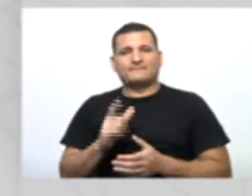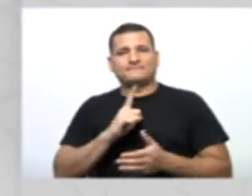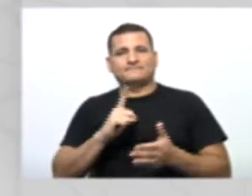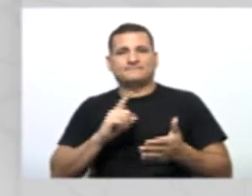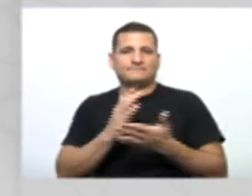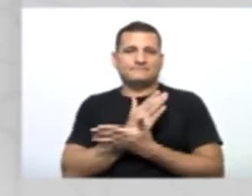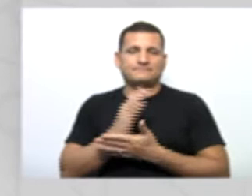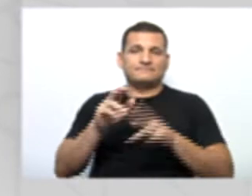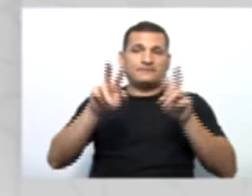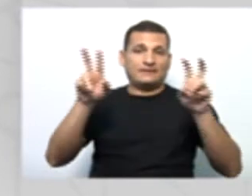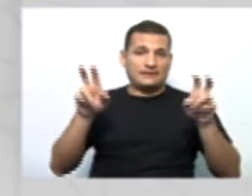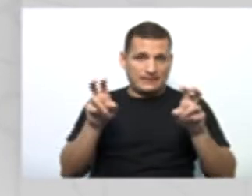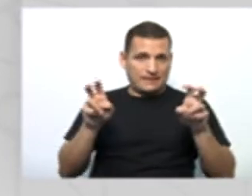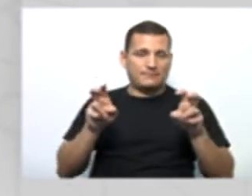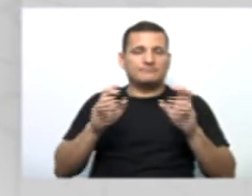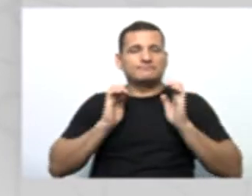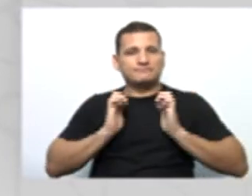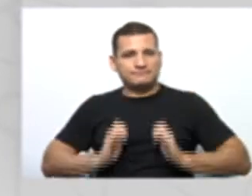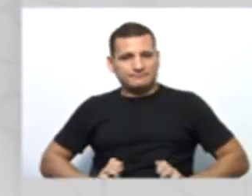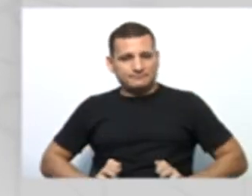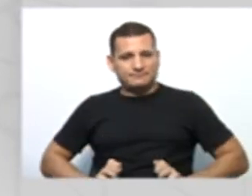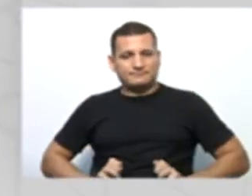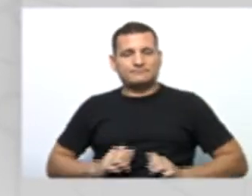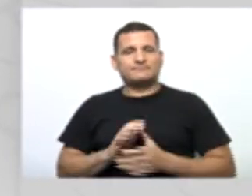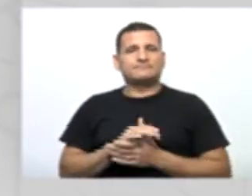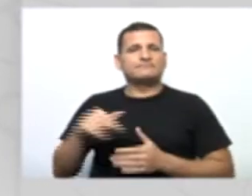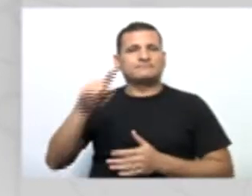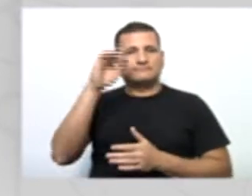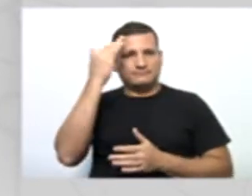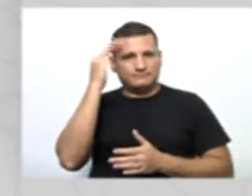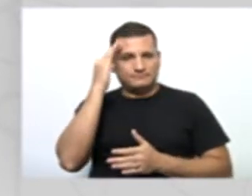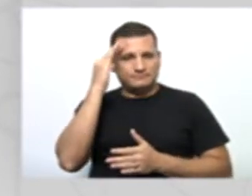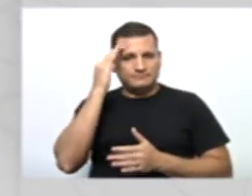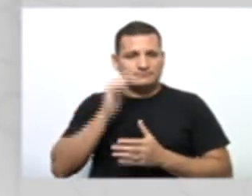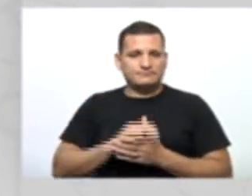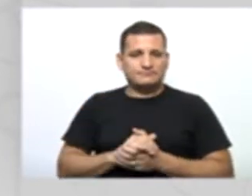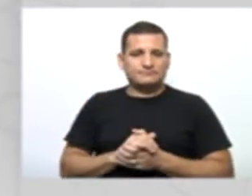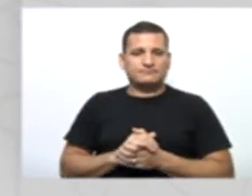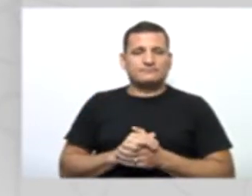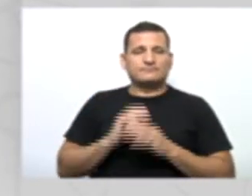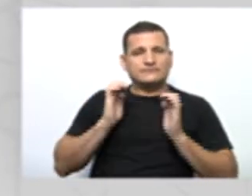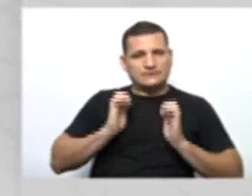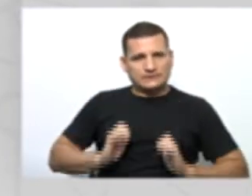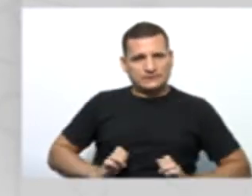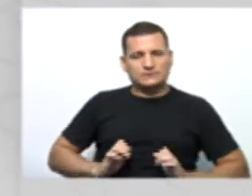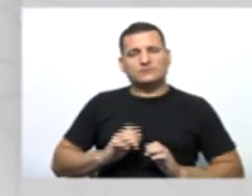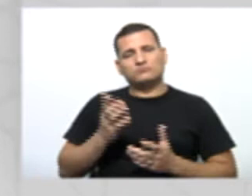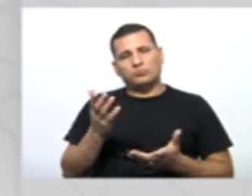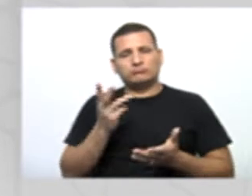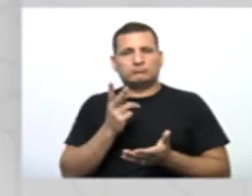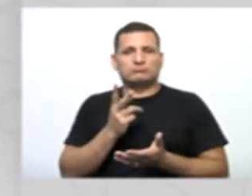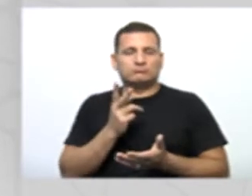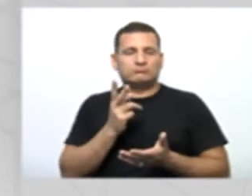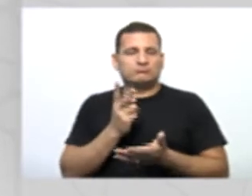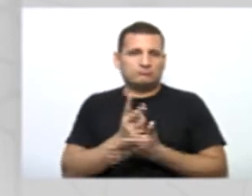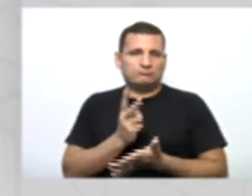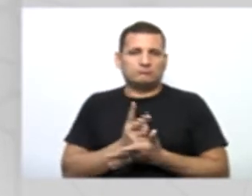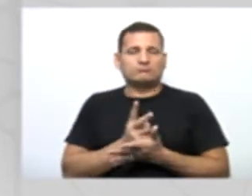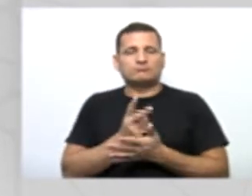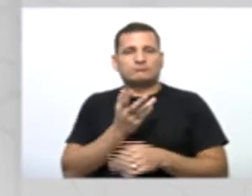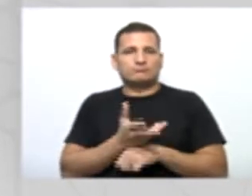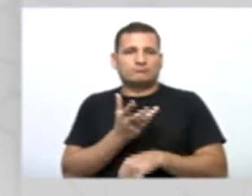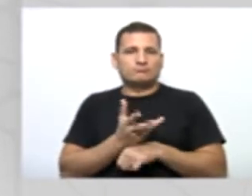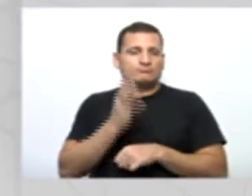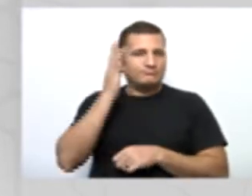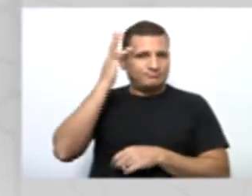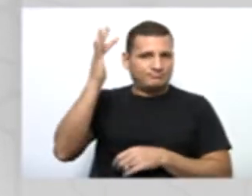temas gerais sobre a ética para que nós possamos compreender. A ética é sempre essa disciplina teórica, como o professor Cássio nos